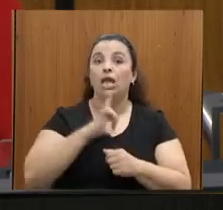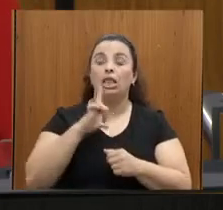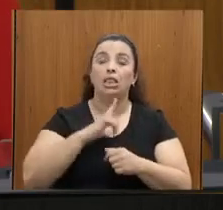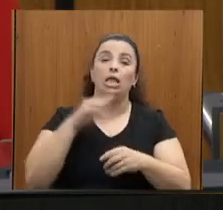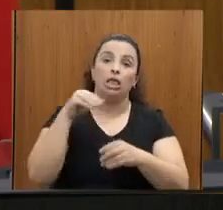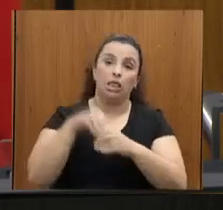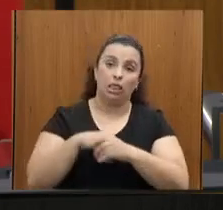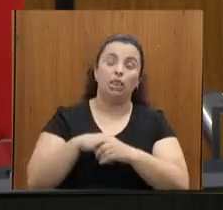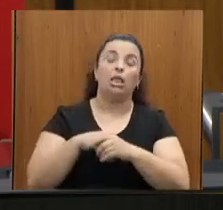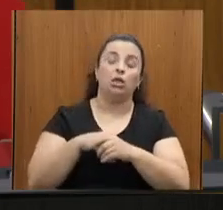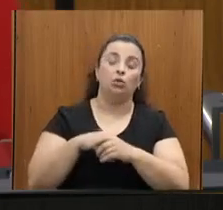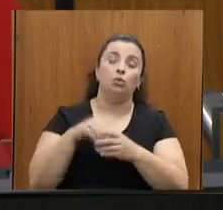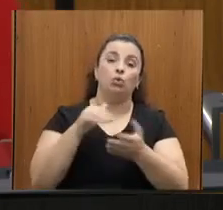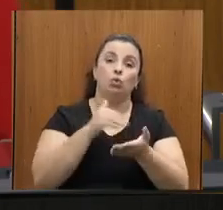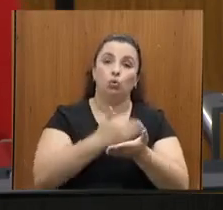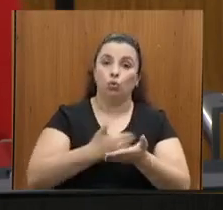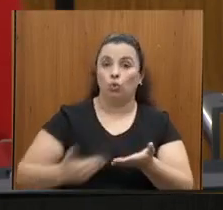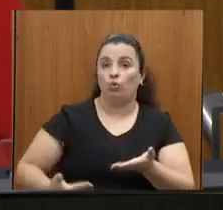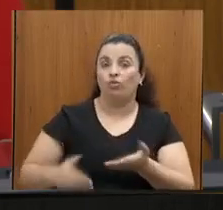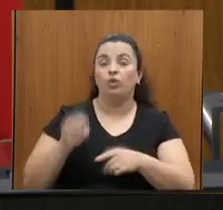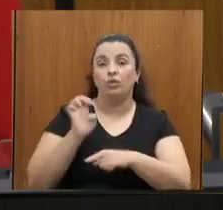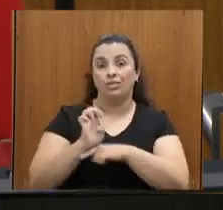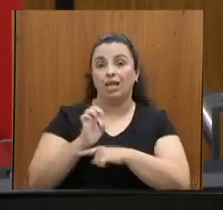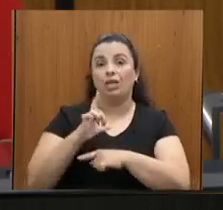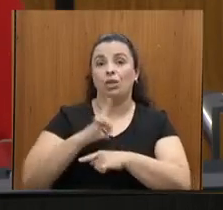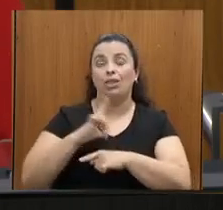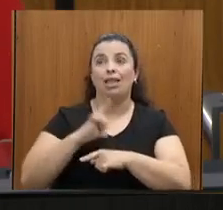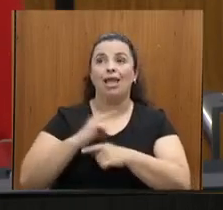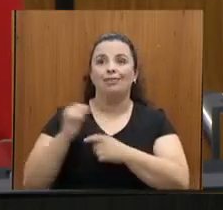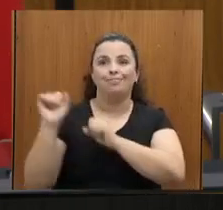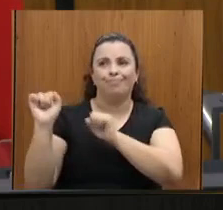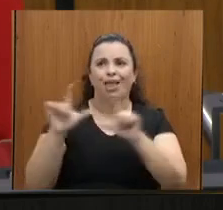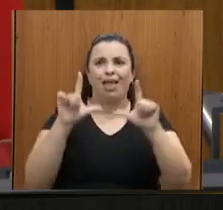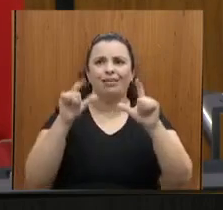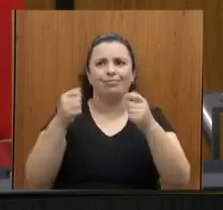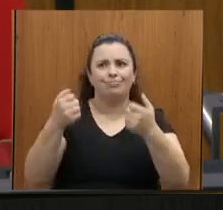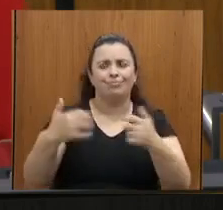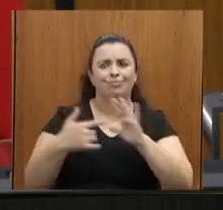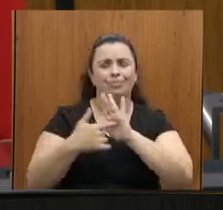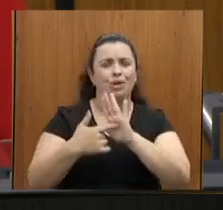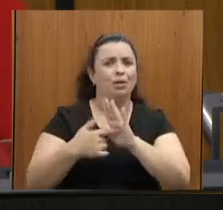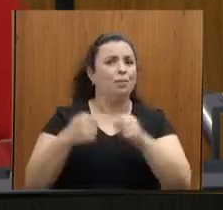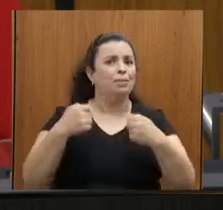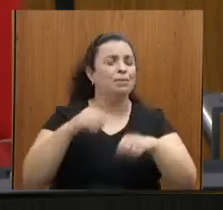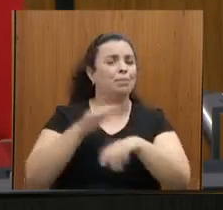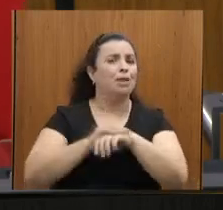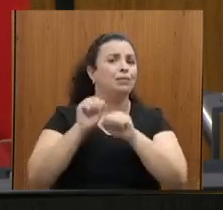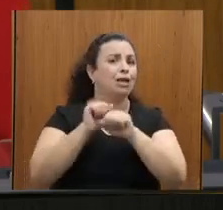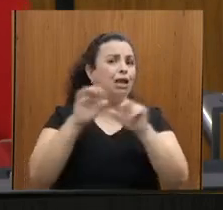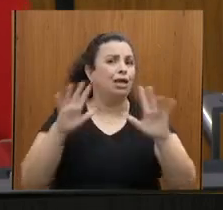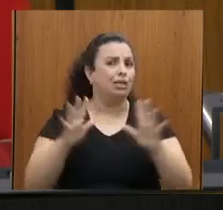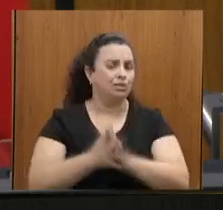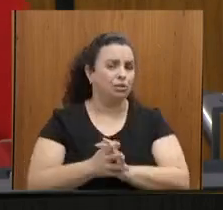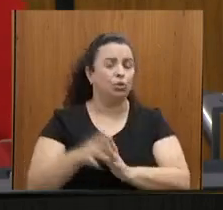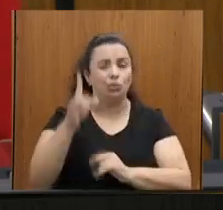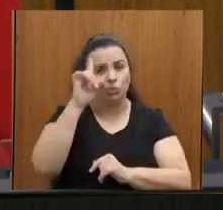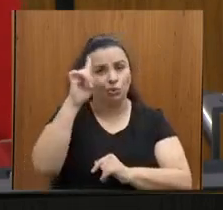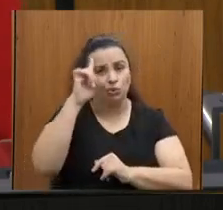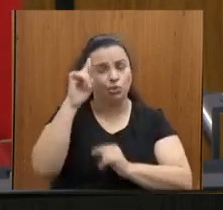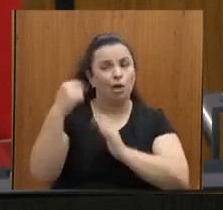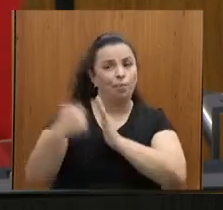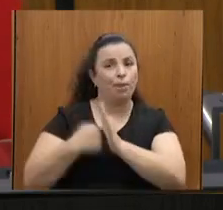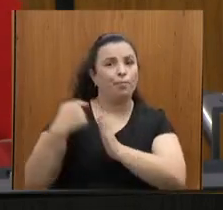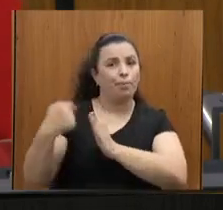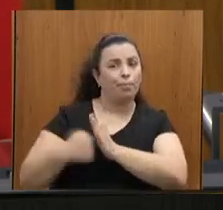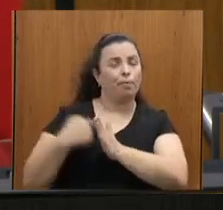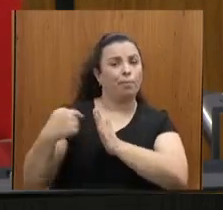do governo do Estado, que precisam de maior transparência. Eu recebo todo dia questionamentos sobre os